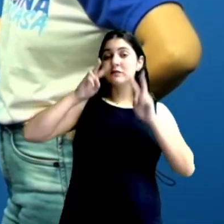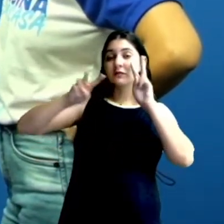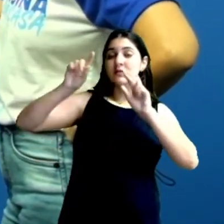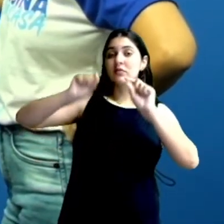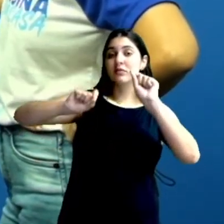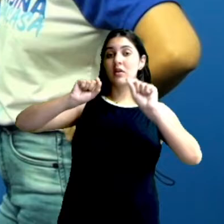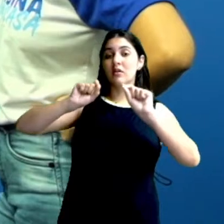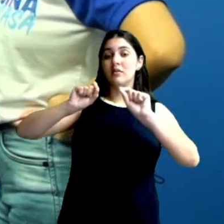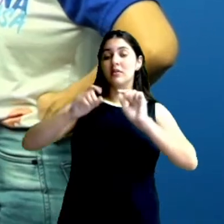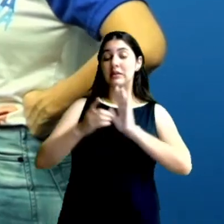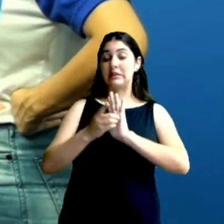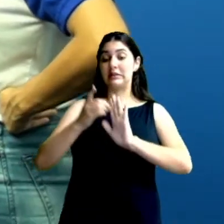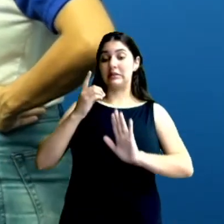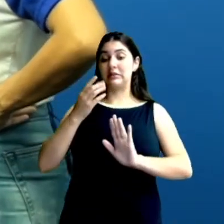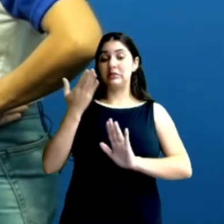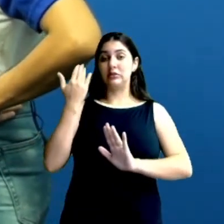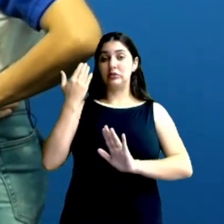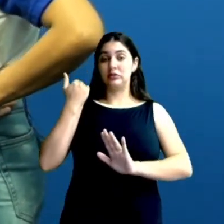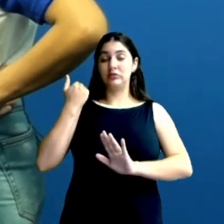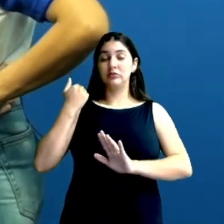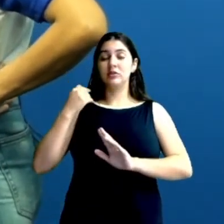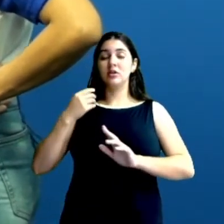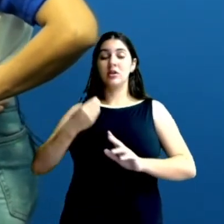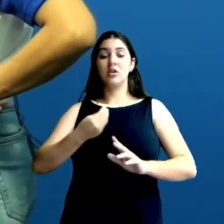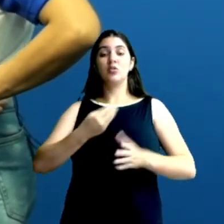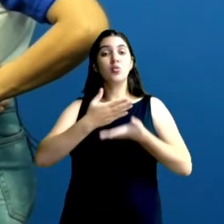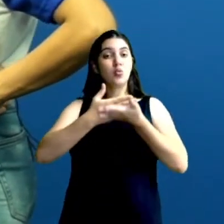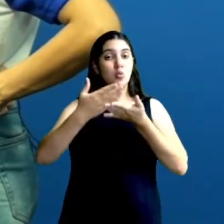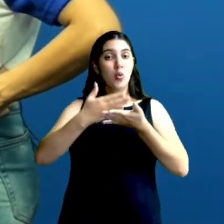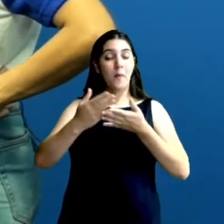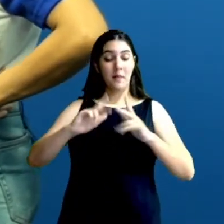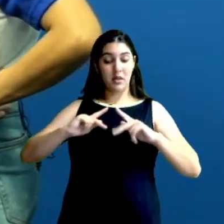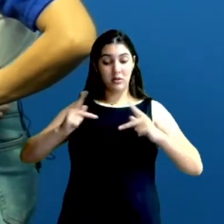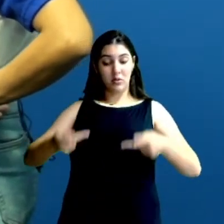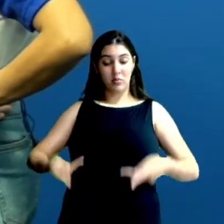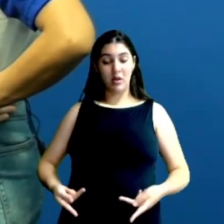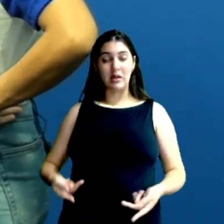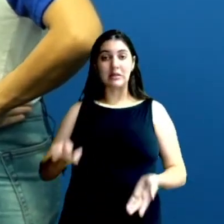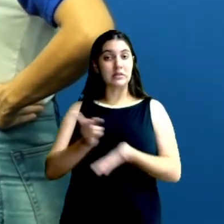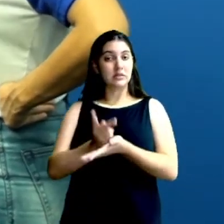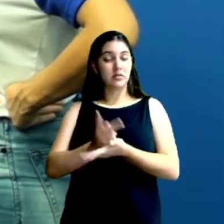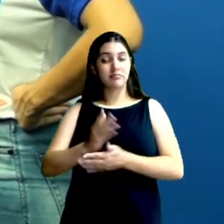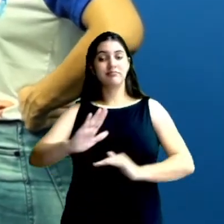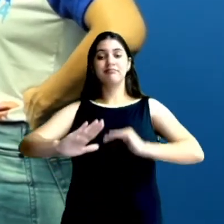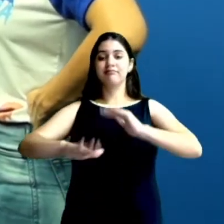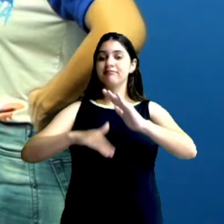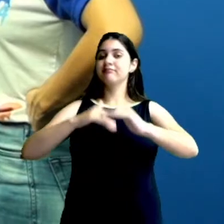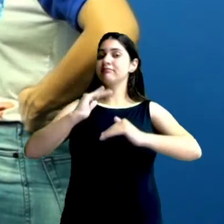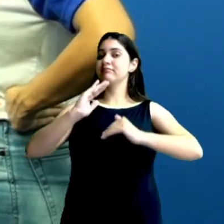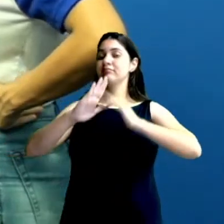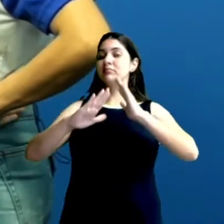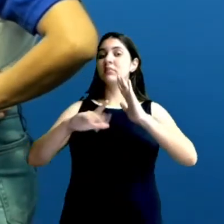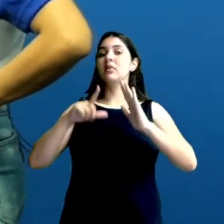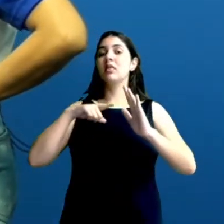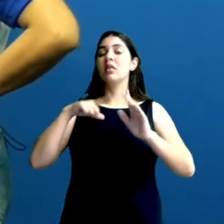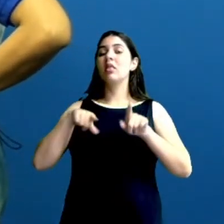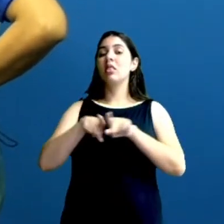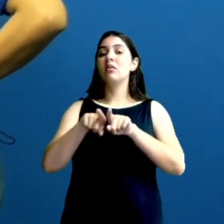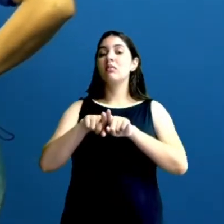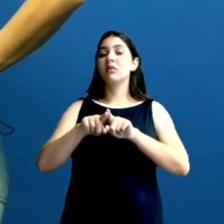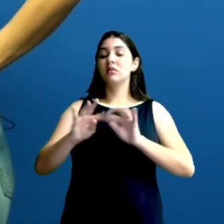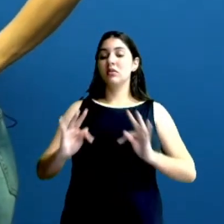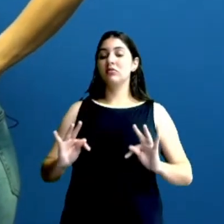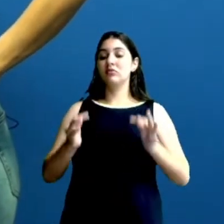que desde o início lá que a humanidade está em constante evolução e que as tecnologias